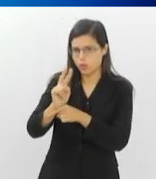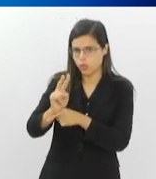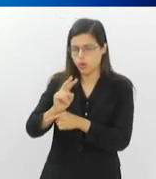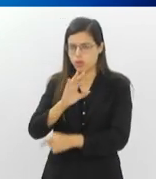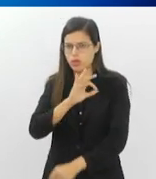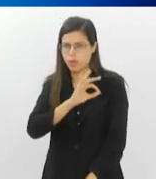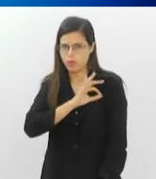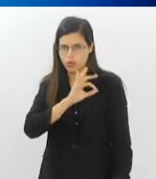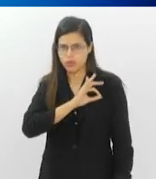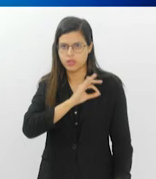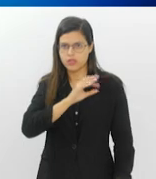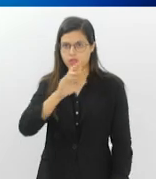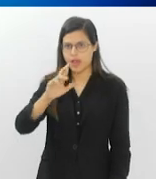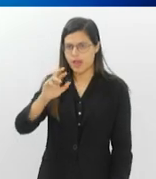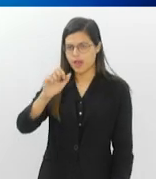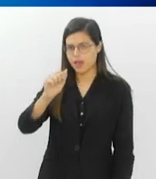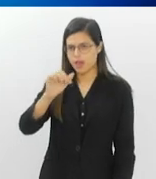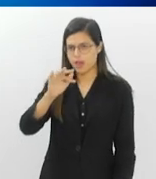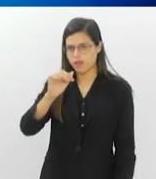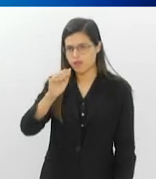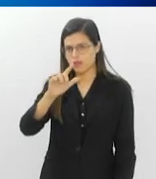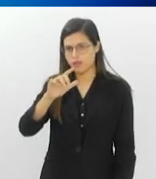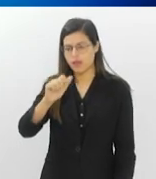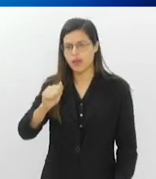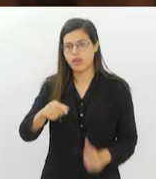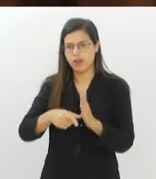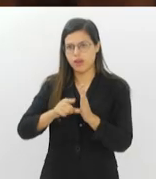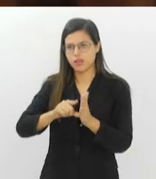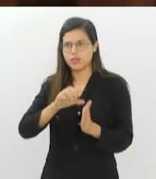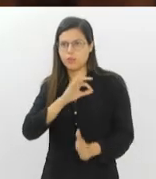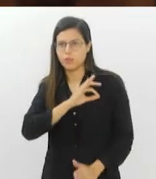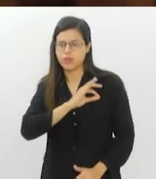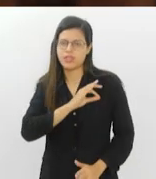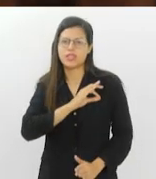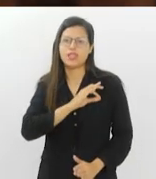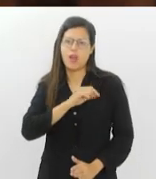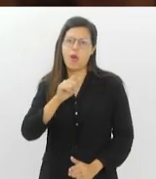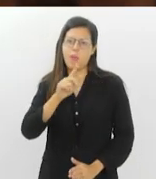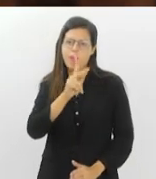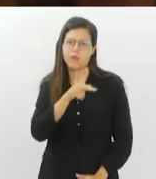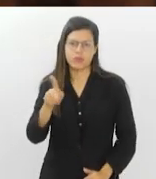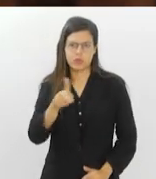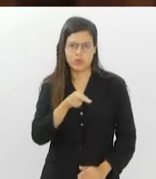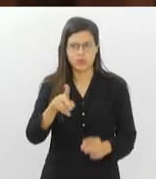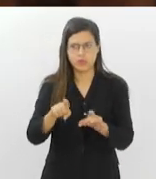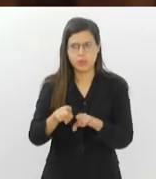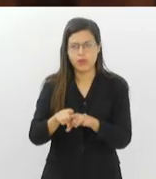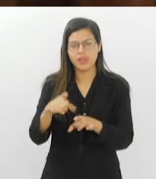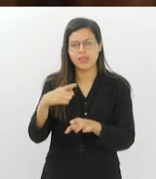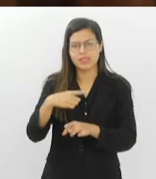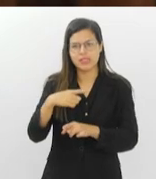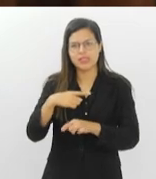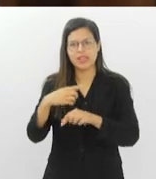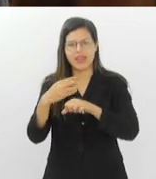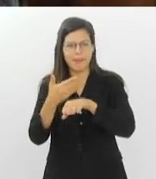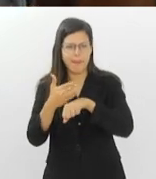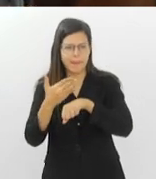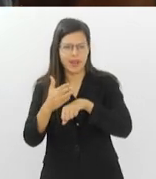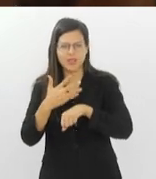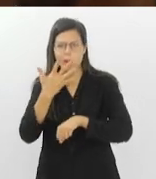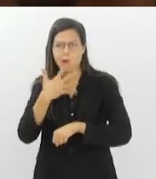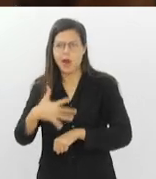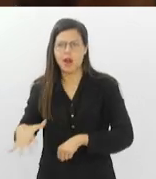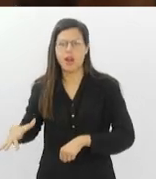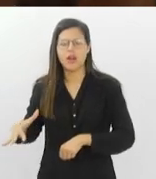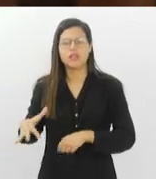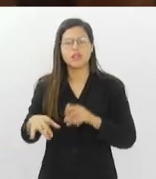Silva, que antes de ser policial, foi professora. A habilidade para lidar com as crianças contribui para o